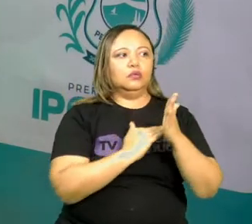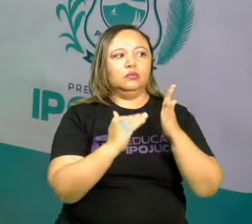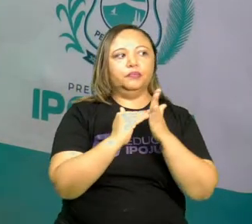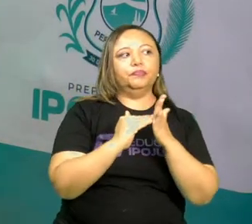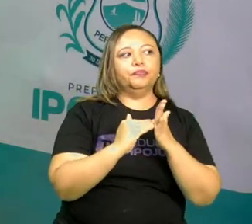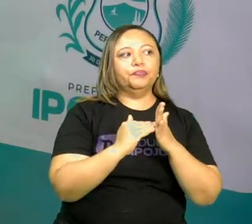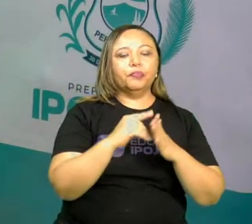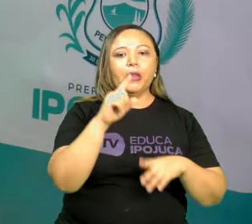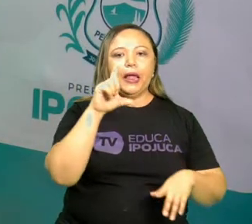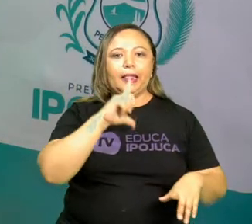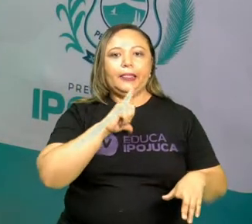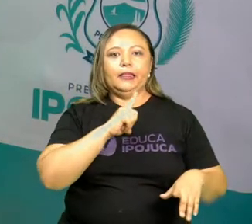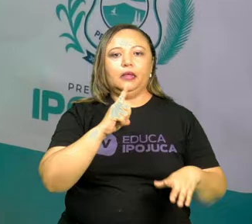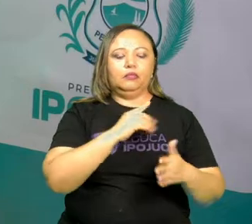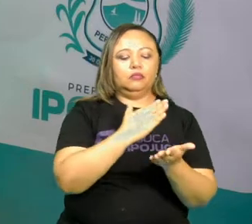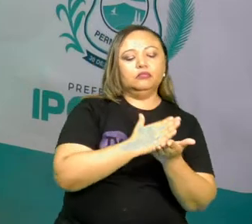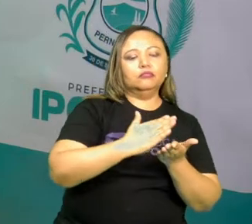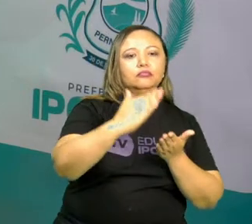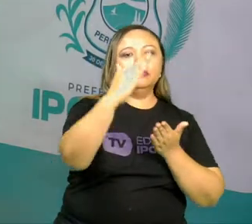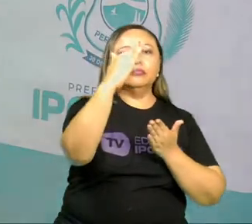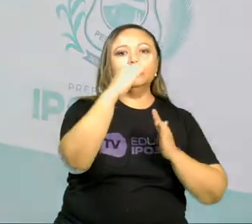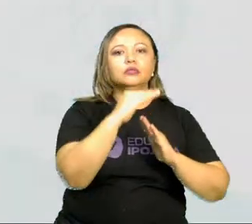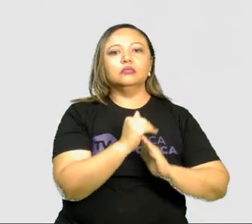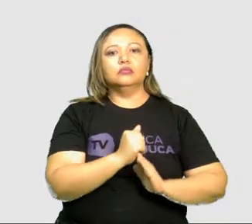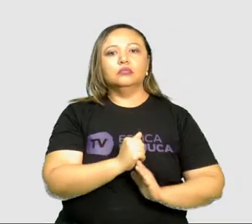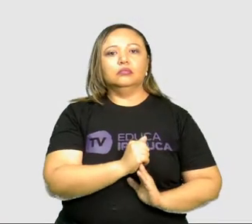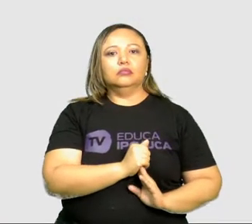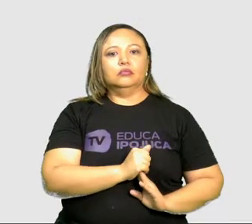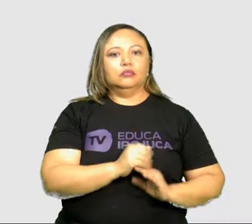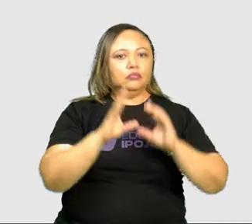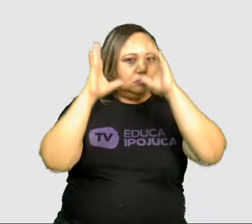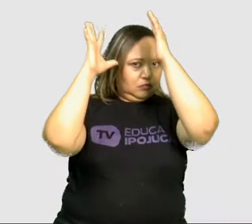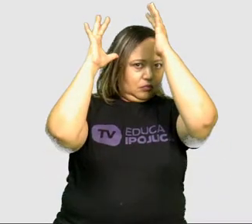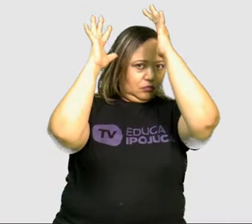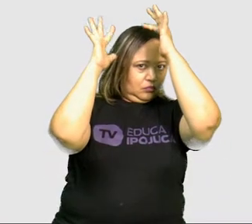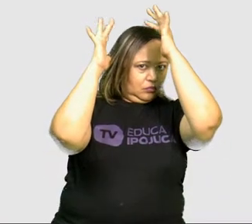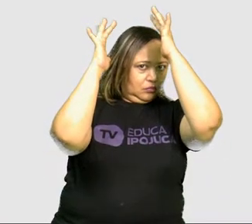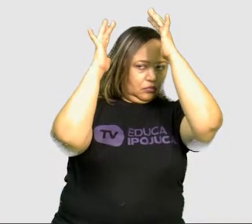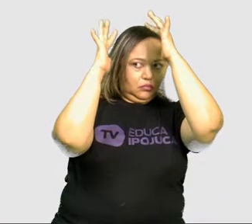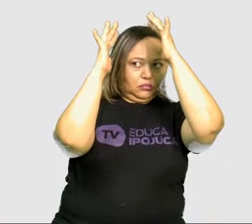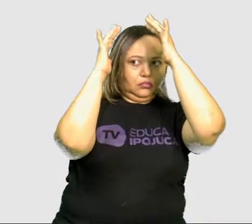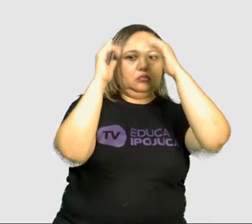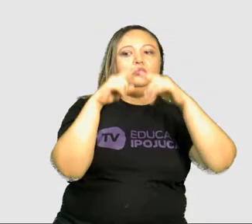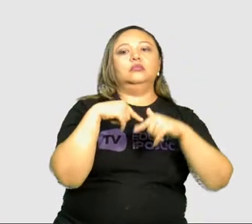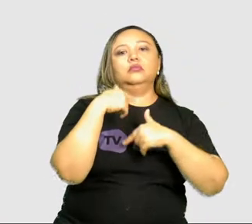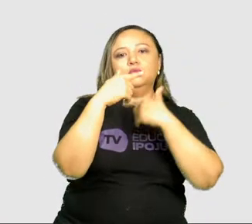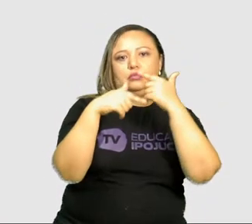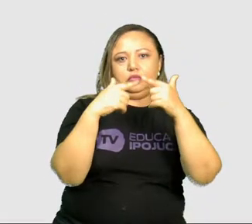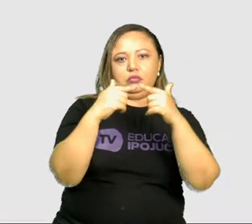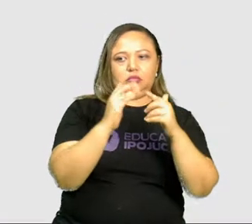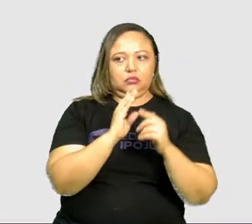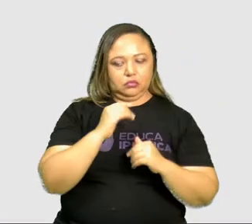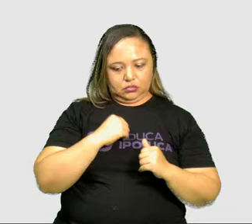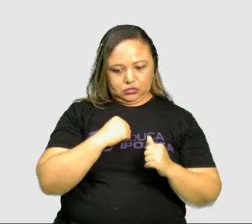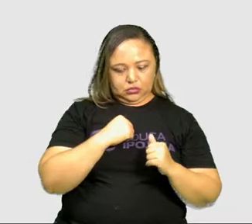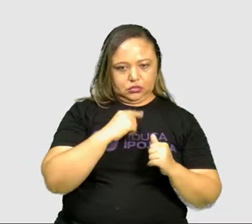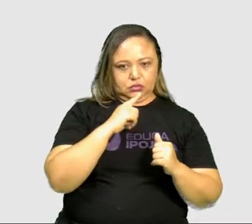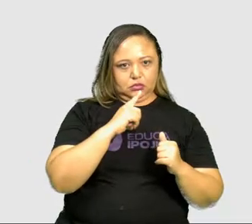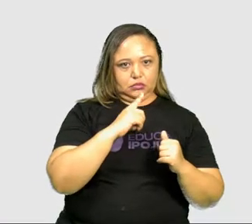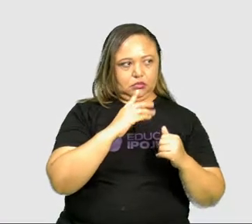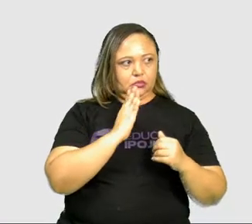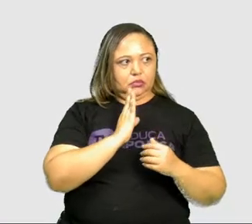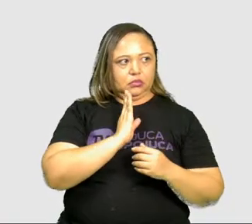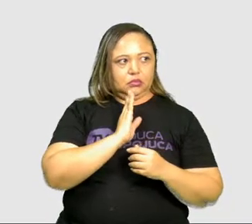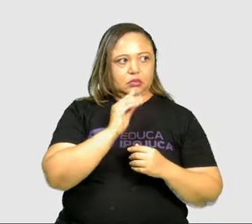Temos aqui, ó, no início, na cabeça a gente tem o cérebro, né? Depois do cérebro descendo, a gente tem